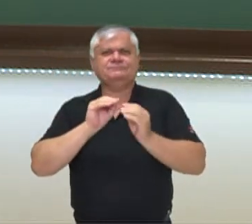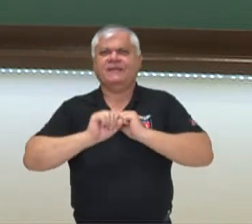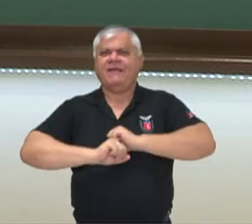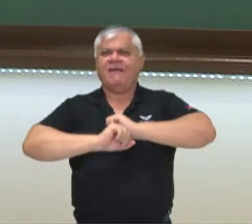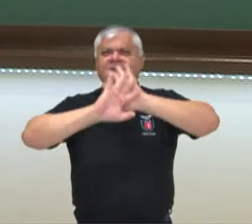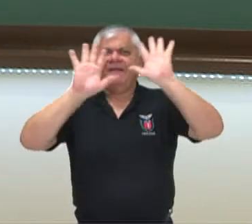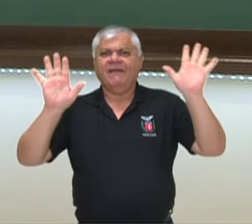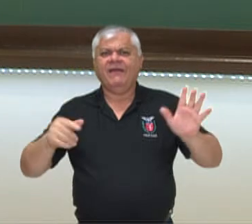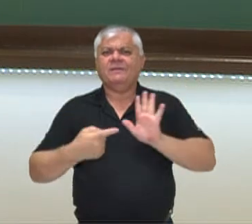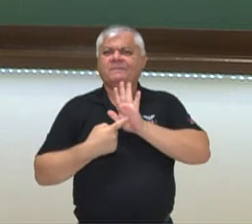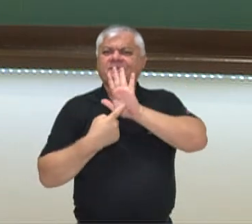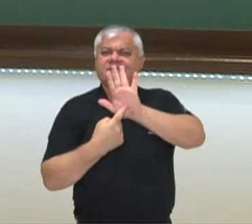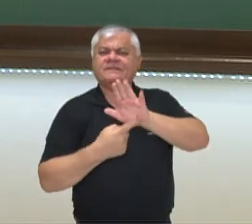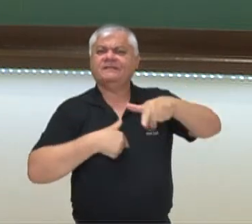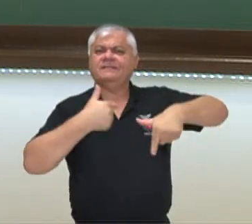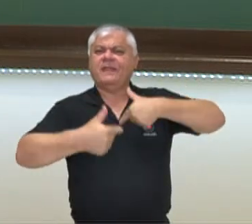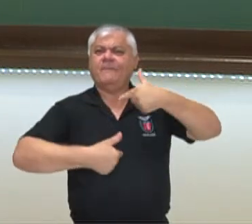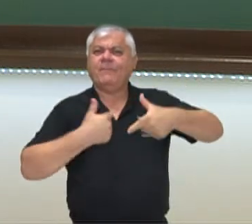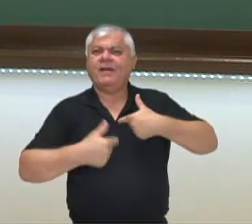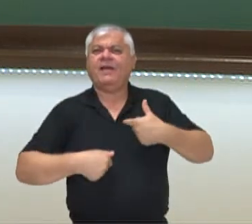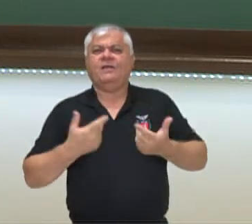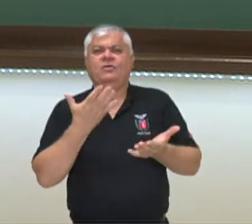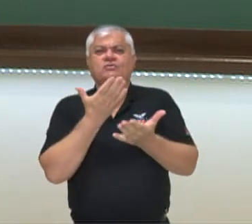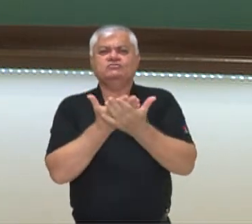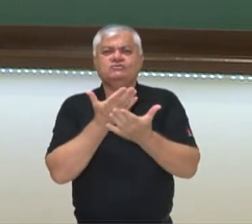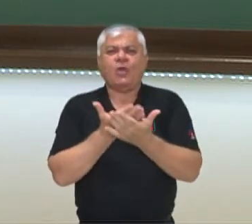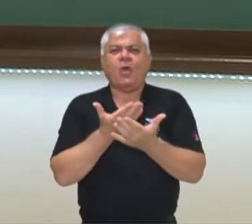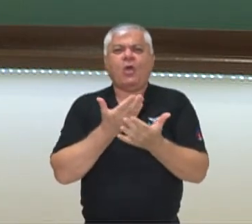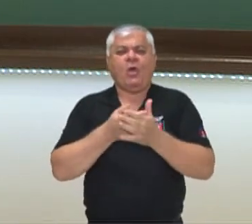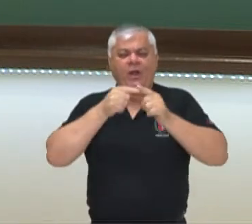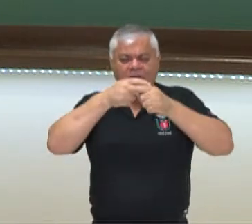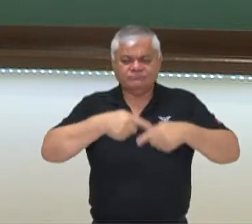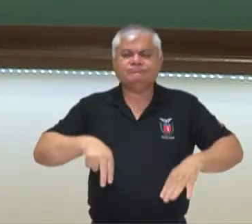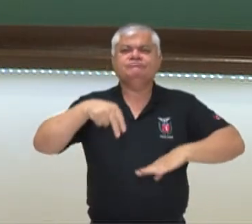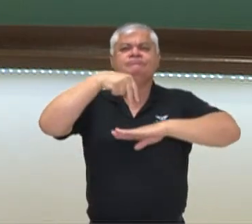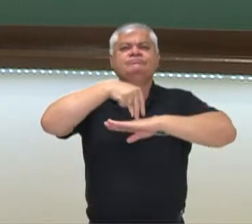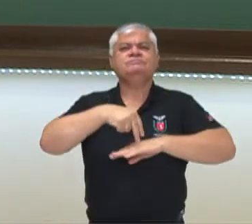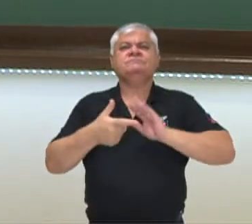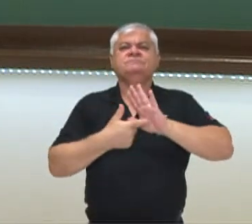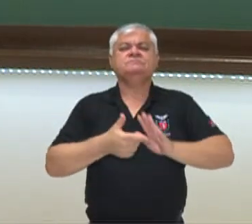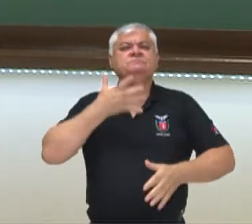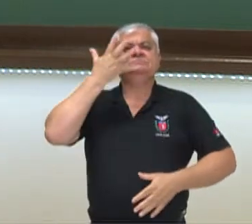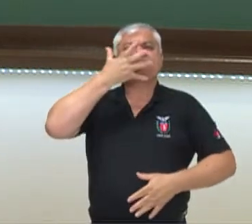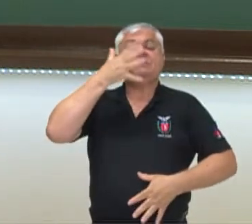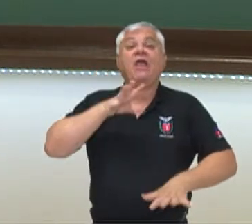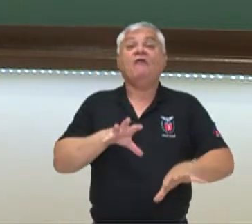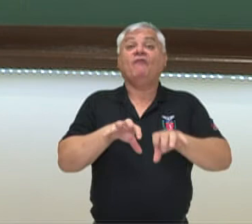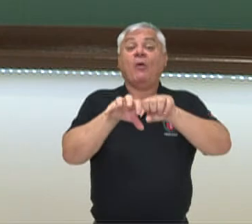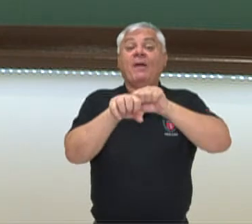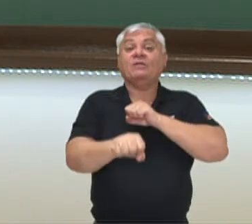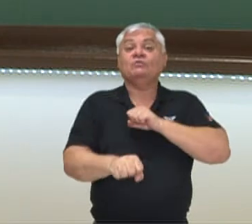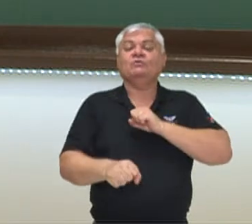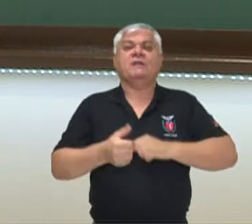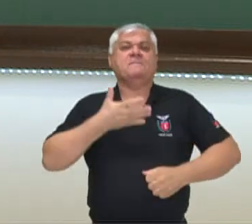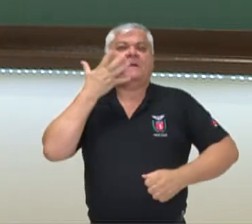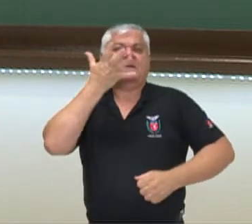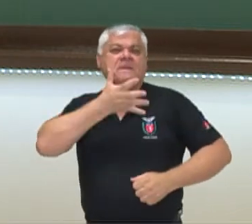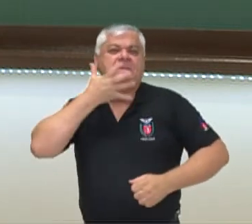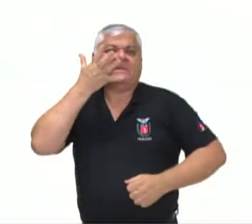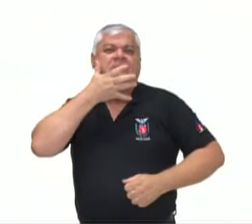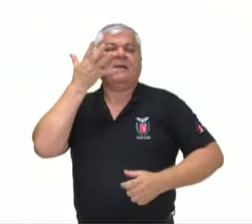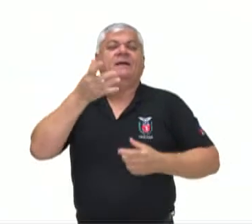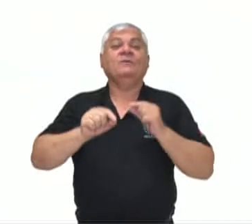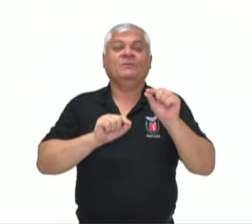no colégio, na faculdade, né? Na leitura de um discurso, na formatura, né? A oratória está presente nas nossas